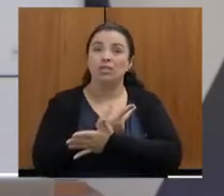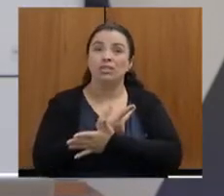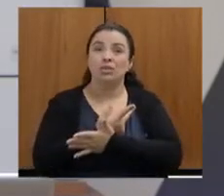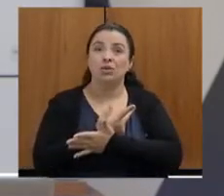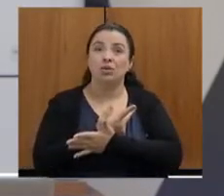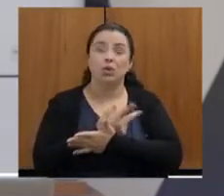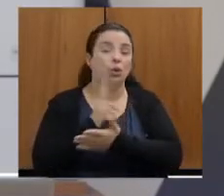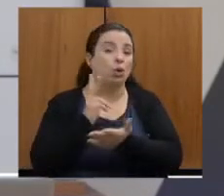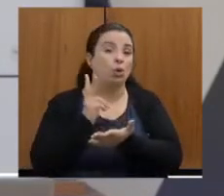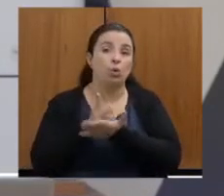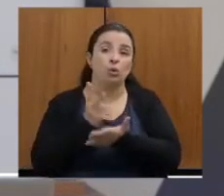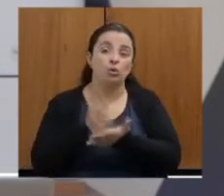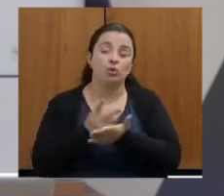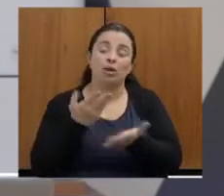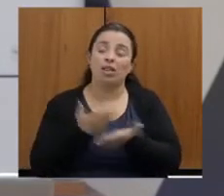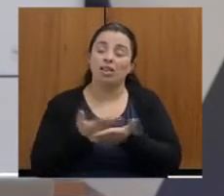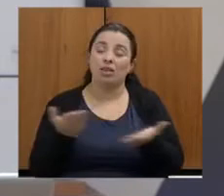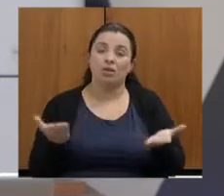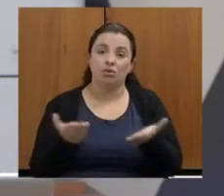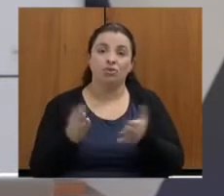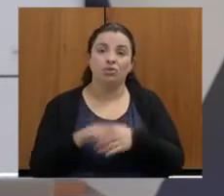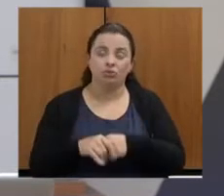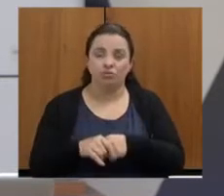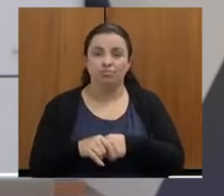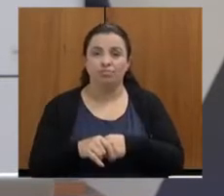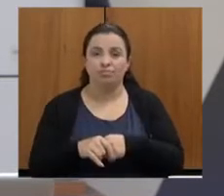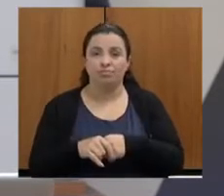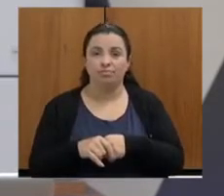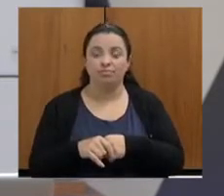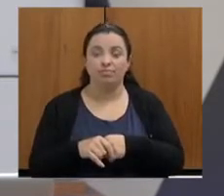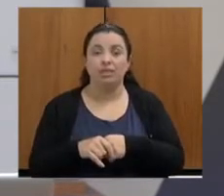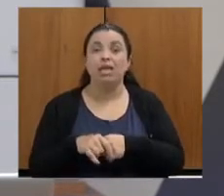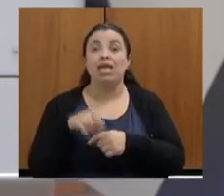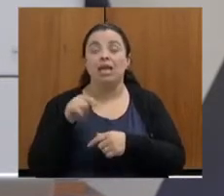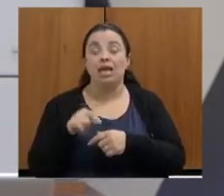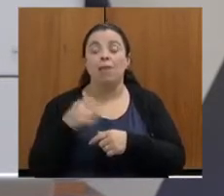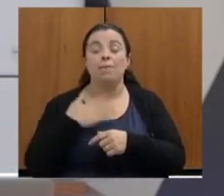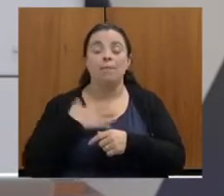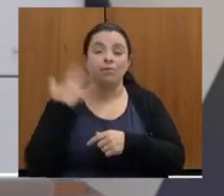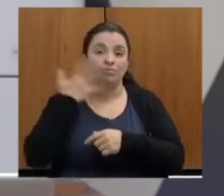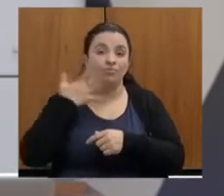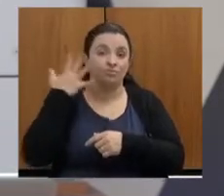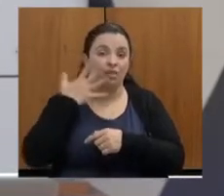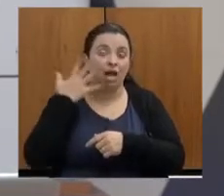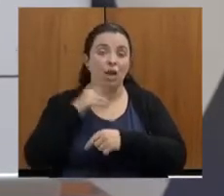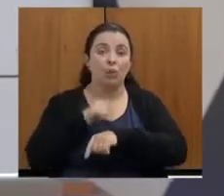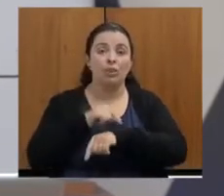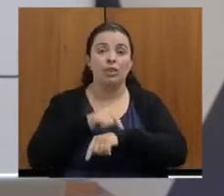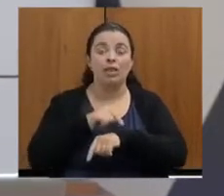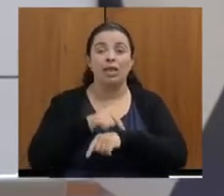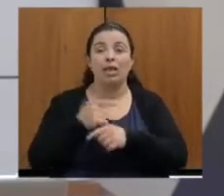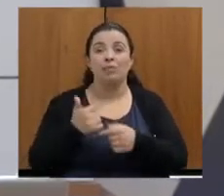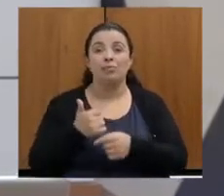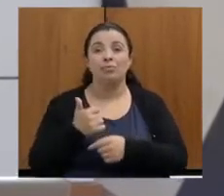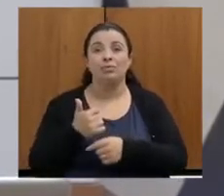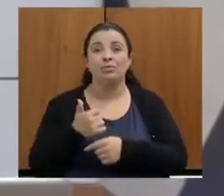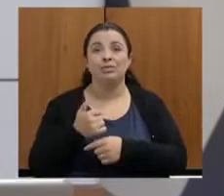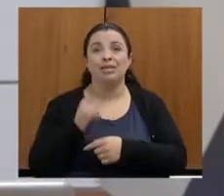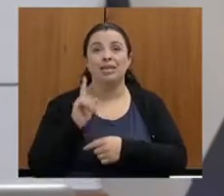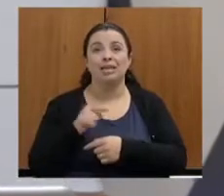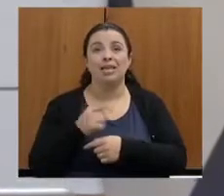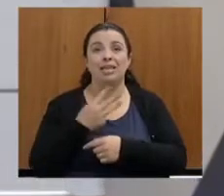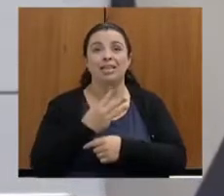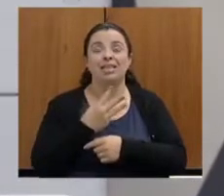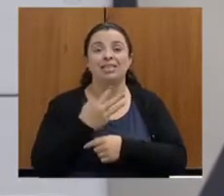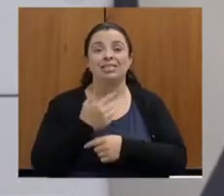pensem bem né a gente vai aqui passar por esse tempo da minha fala um tempo o que é 370 mil vezes